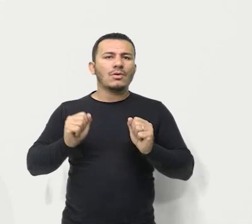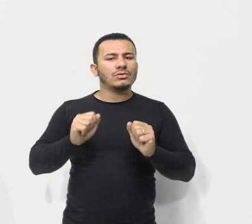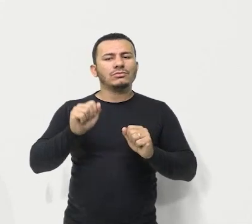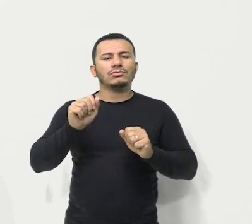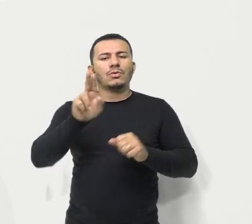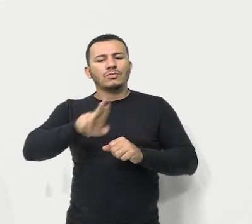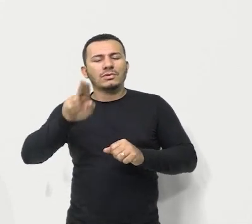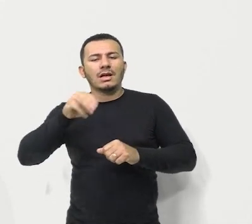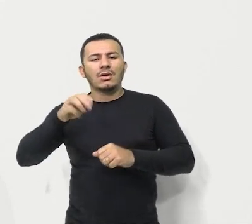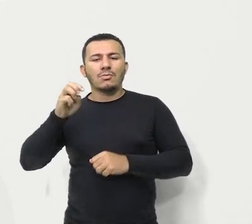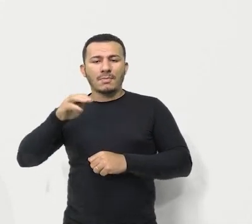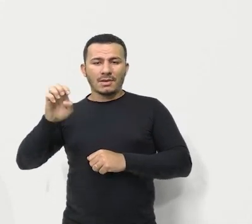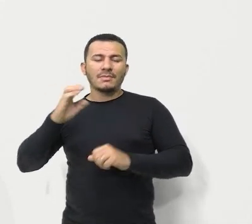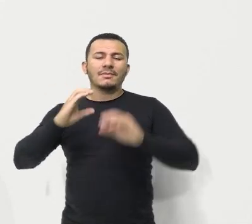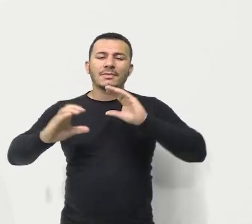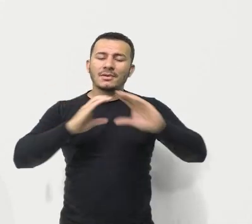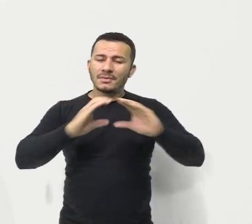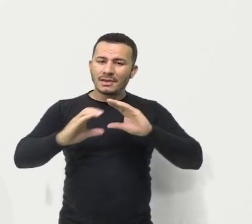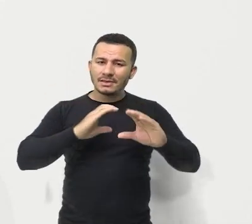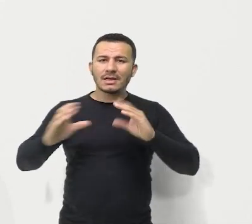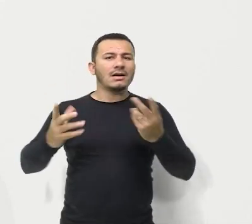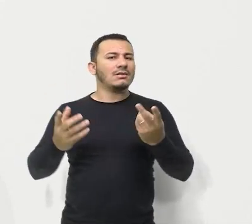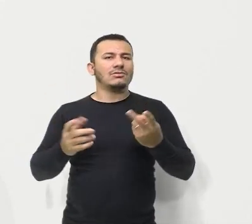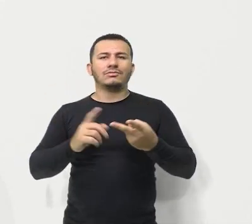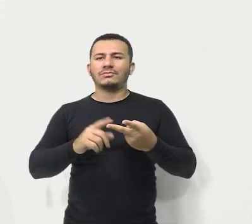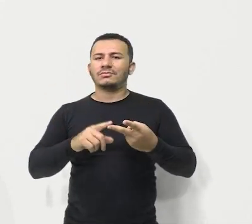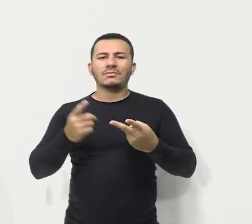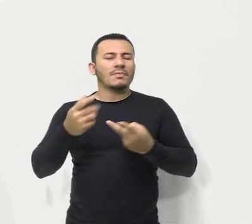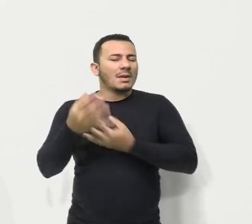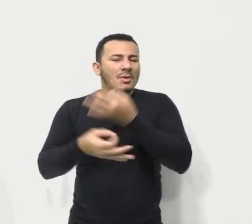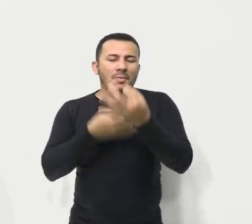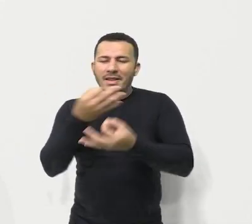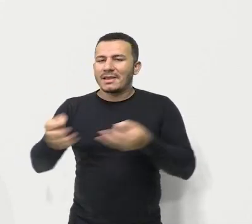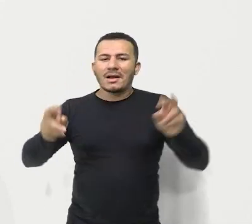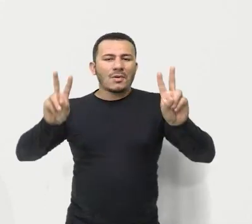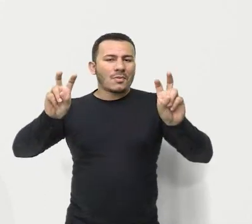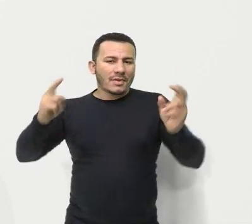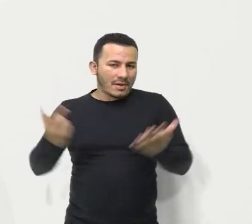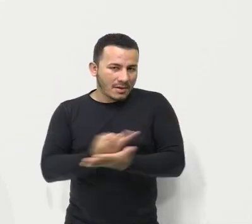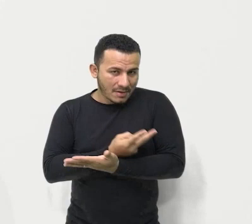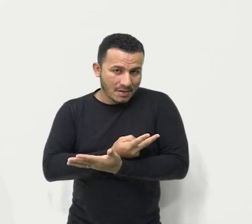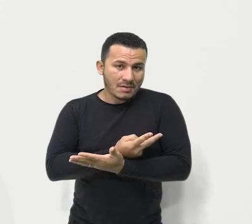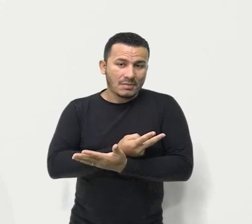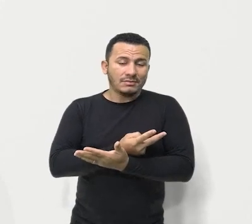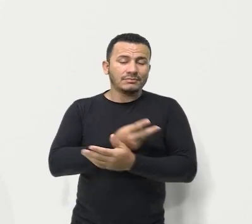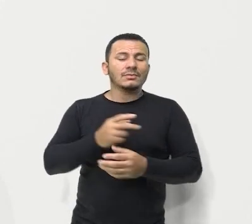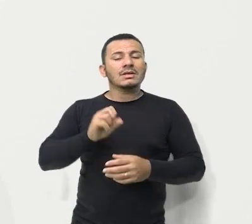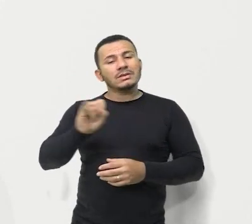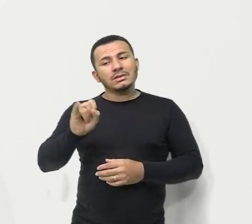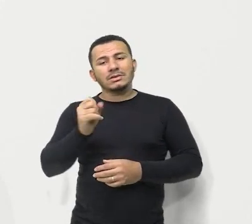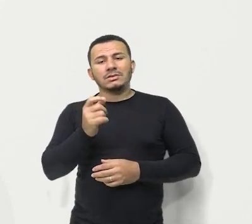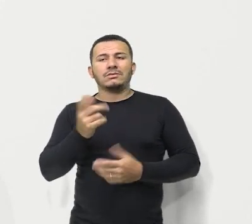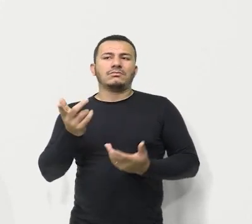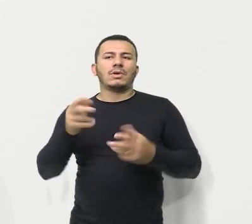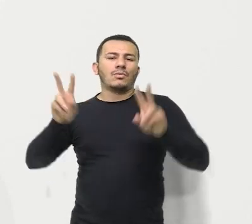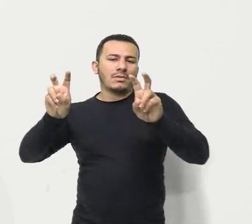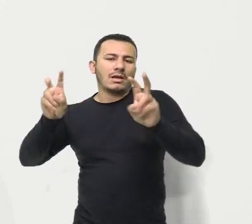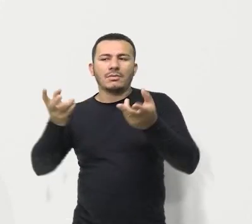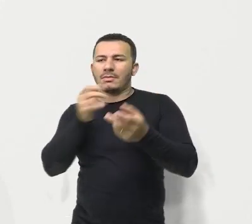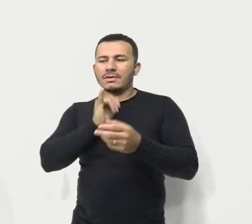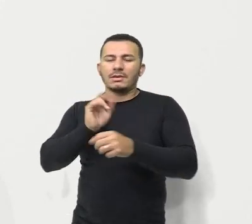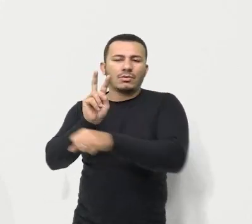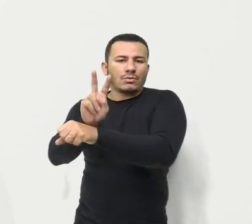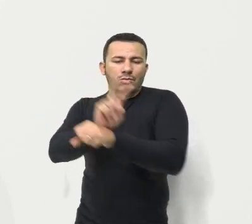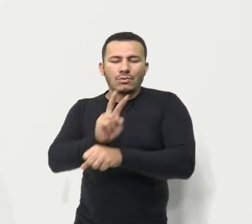comunicar, para comentar alguma situação, quando algo relacionado à preservação da floresta amazônica